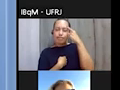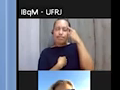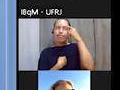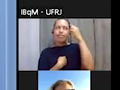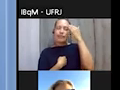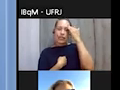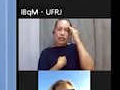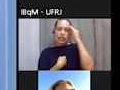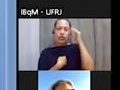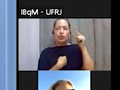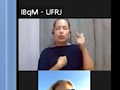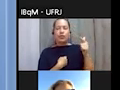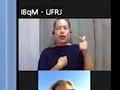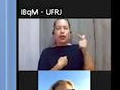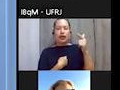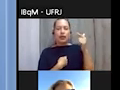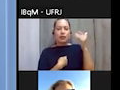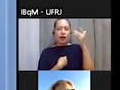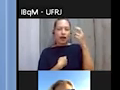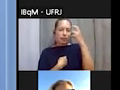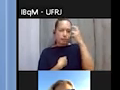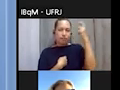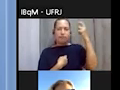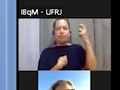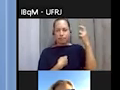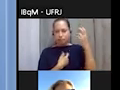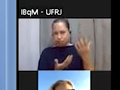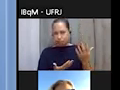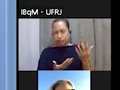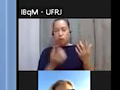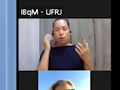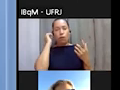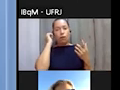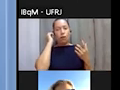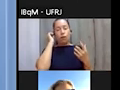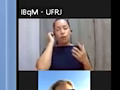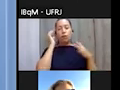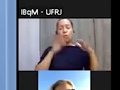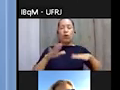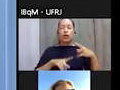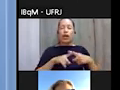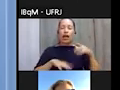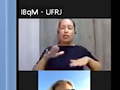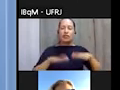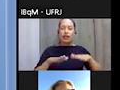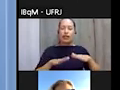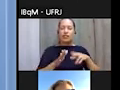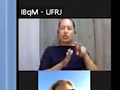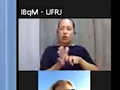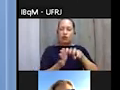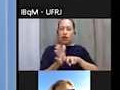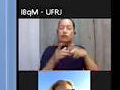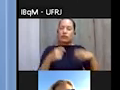intelectual. Porque muitas vezes os fósseis, para serem analisados e estudados, precisam ter o